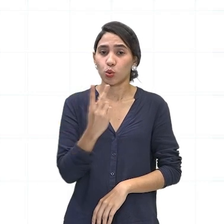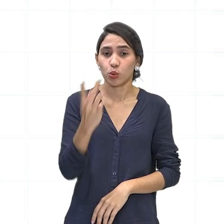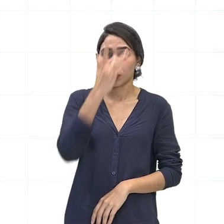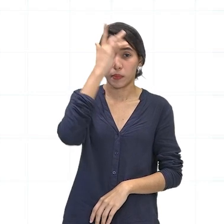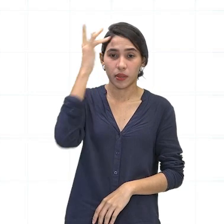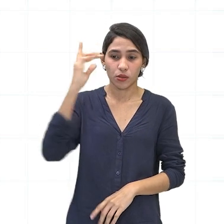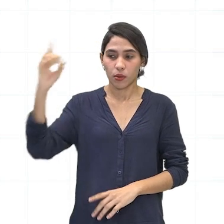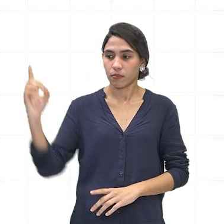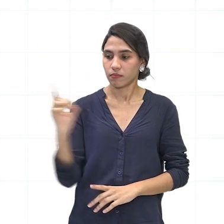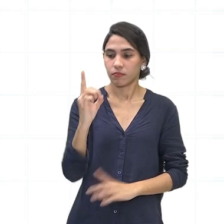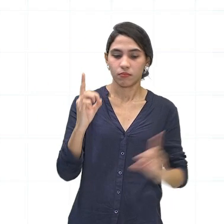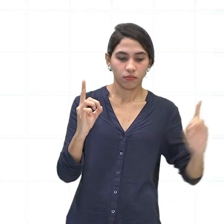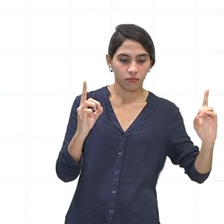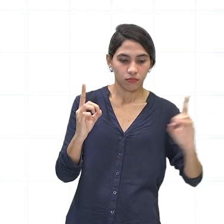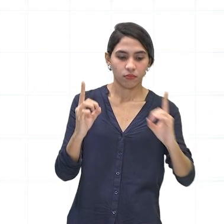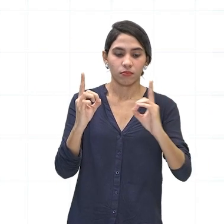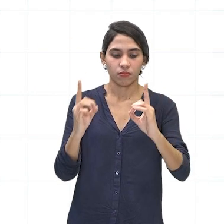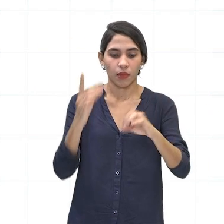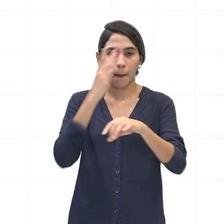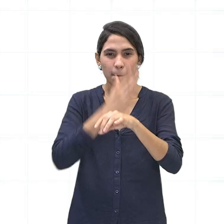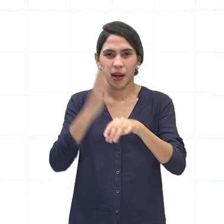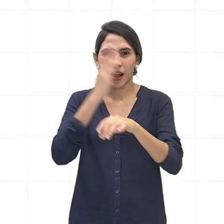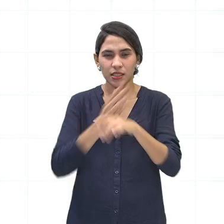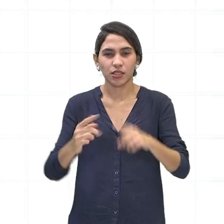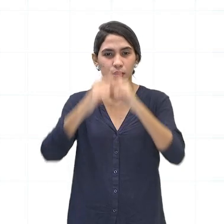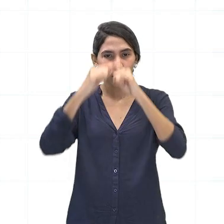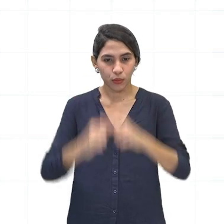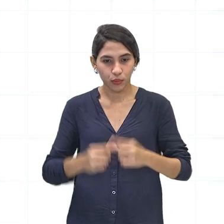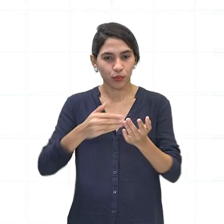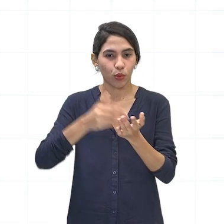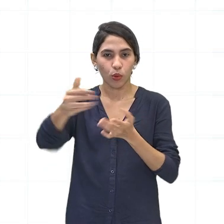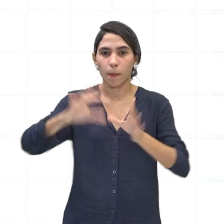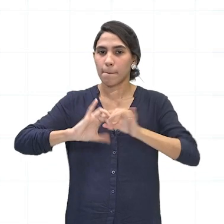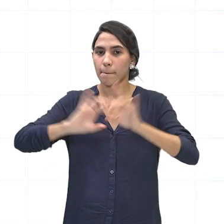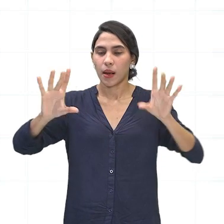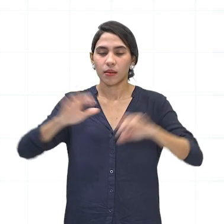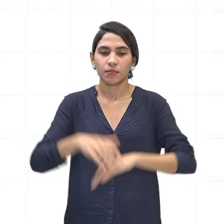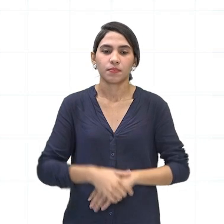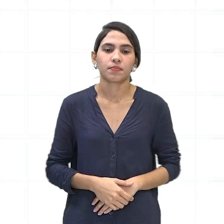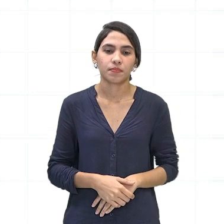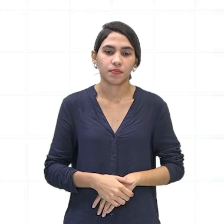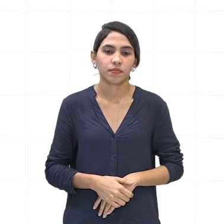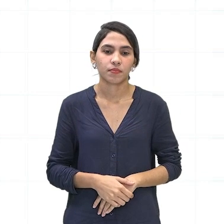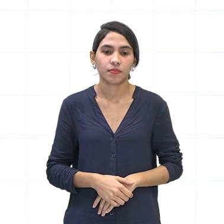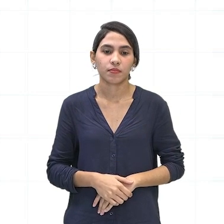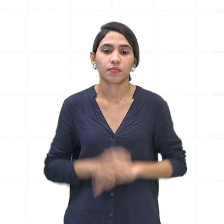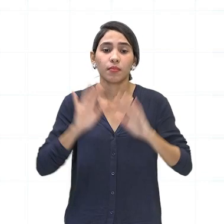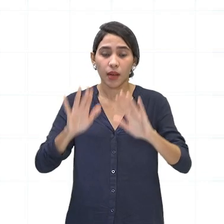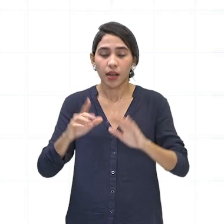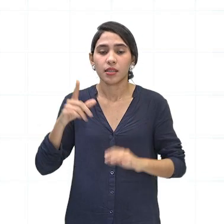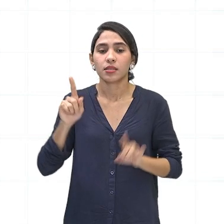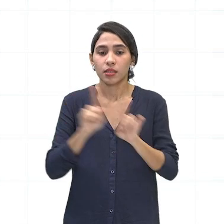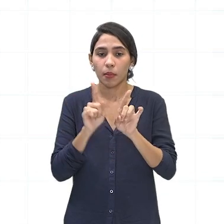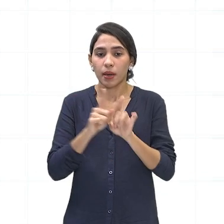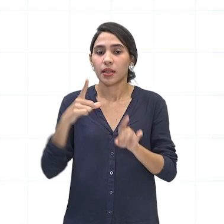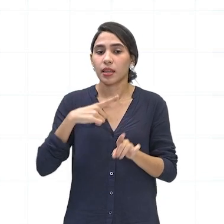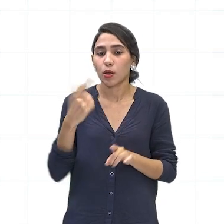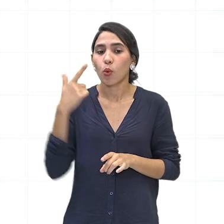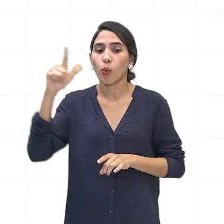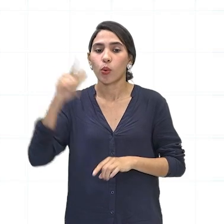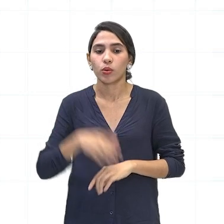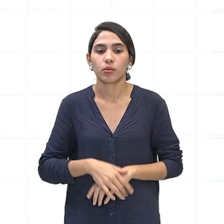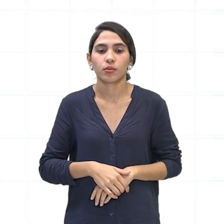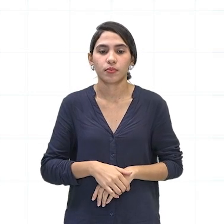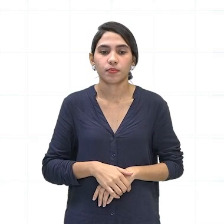aí todos os ensinamentos que os kendokas tiveram. Mas tem um outro pilar, que